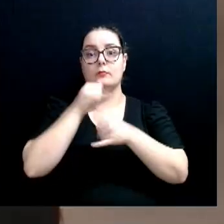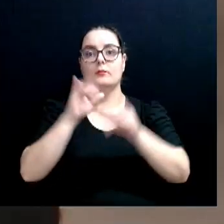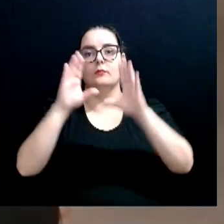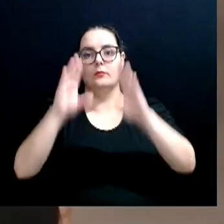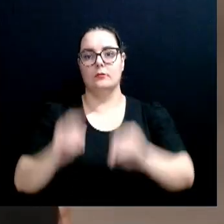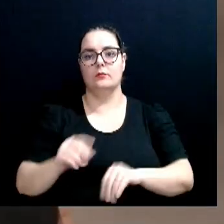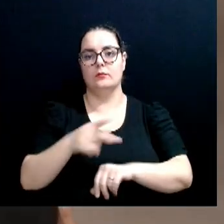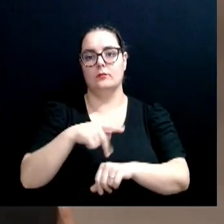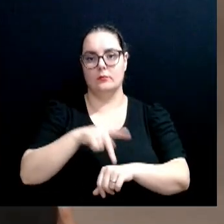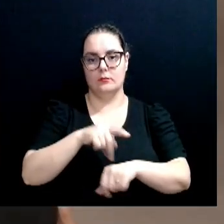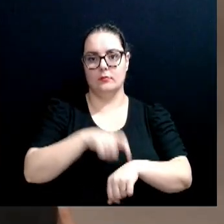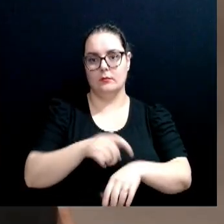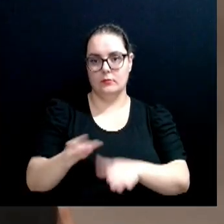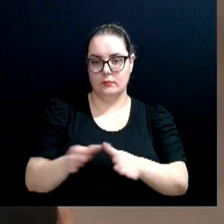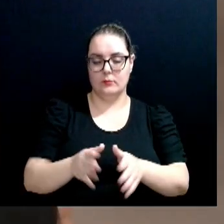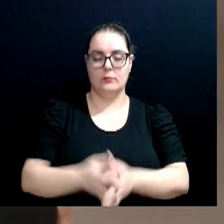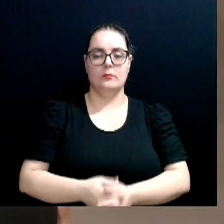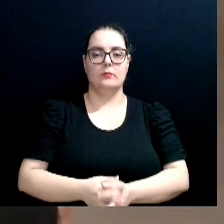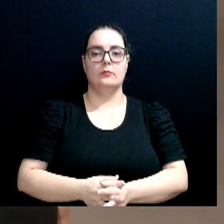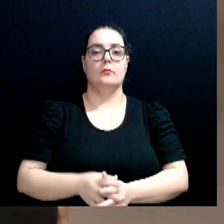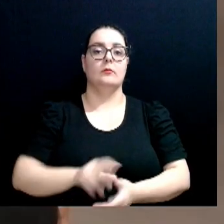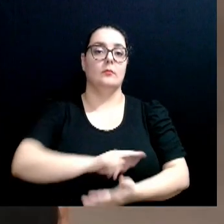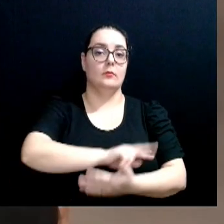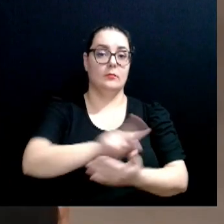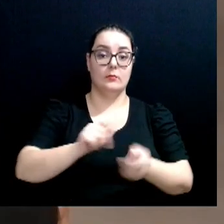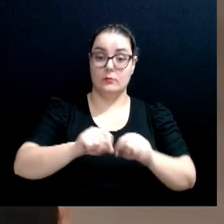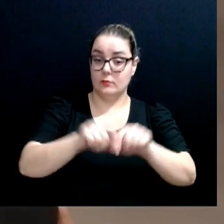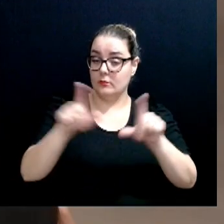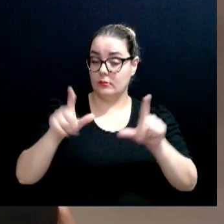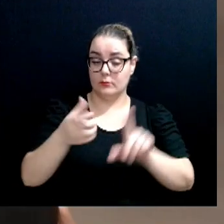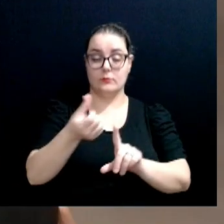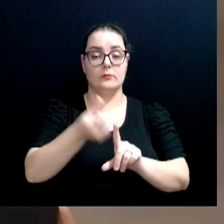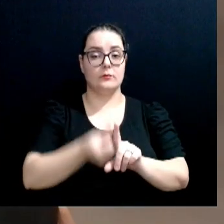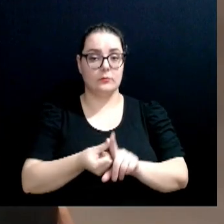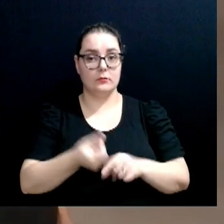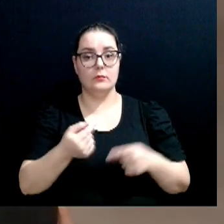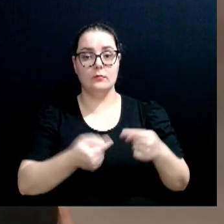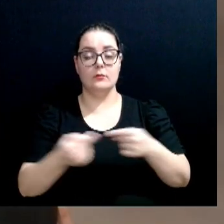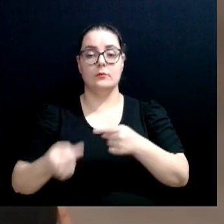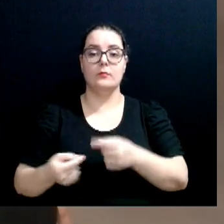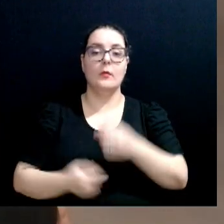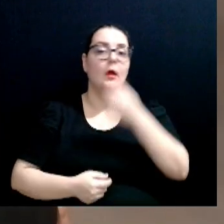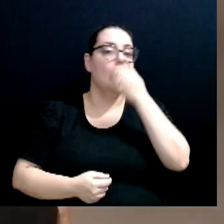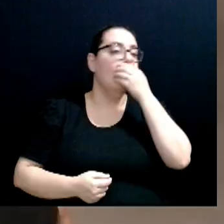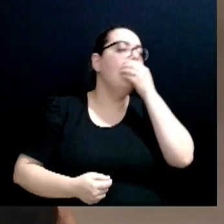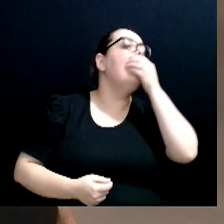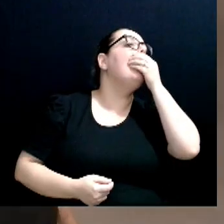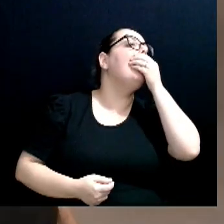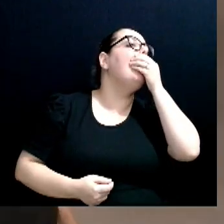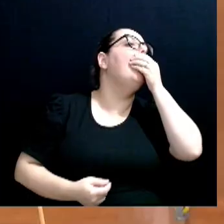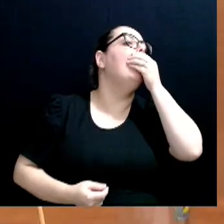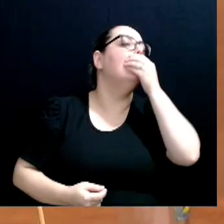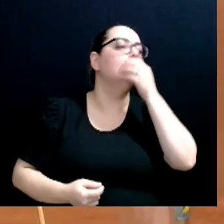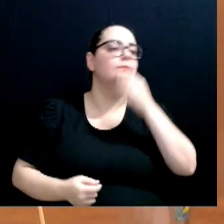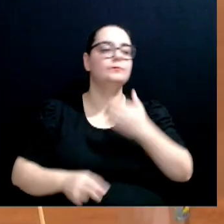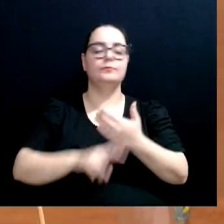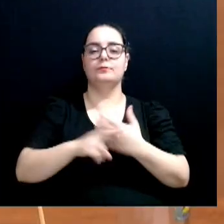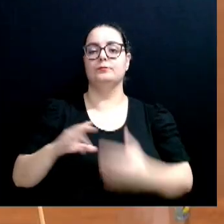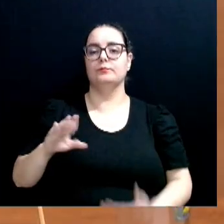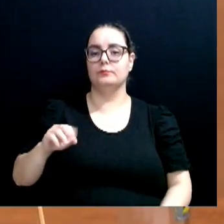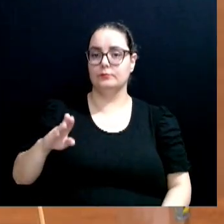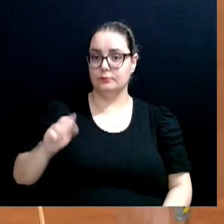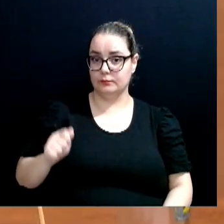momento. Um dos destaques do semestre foi a discussão sobre a situação de Cuba e os efeitos do embargo